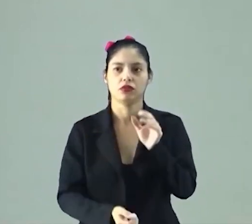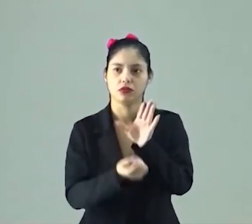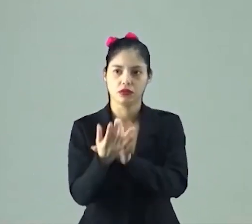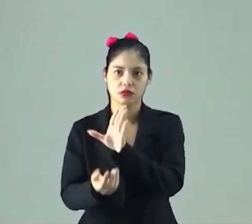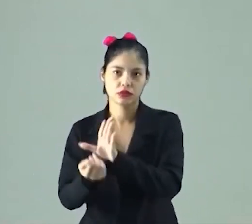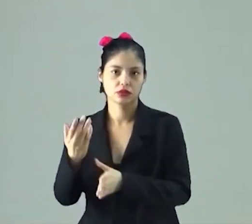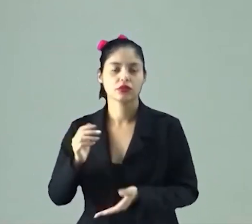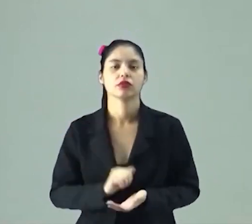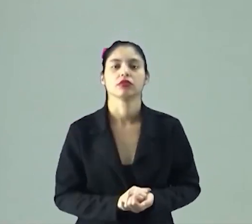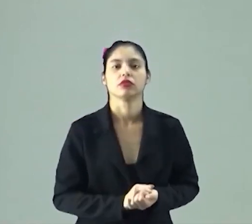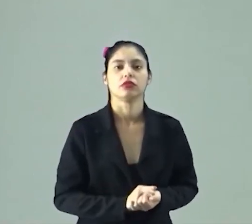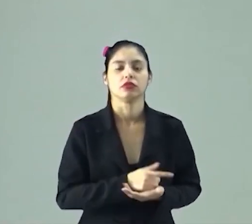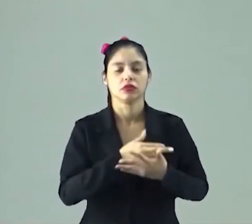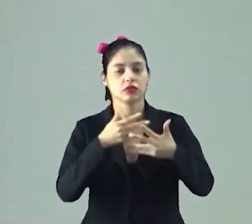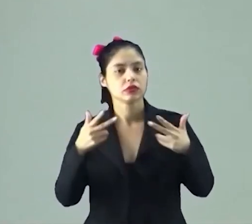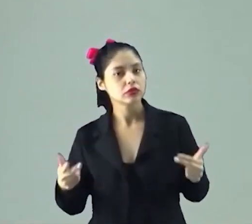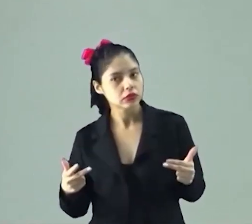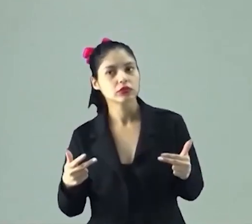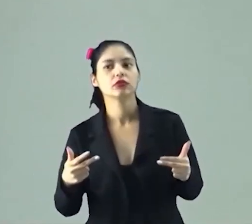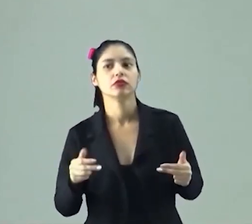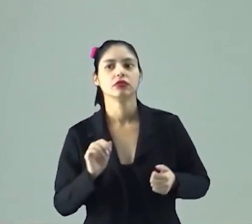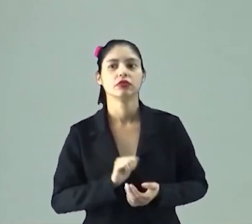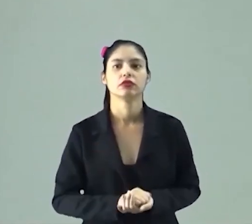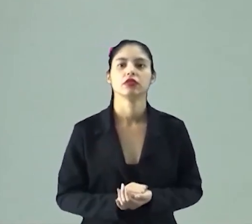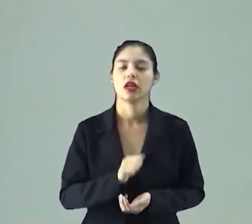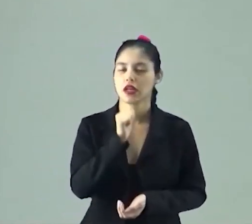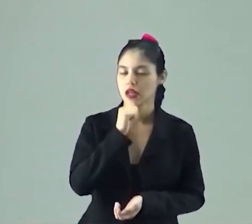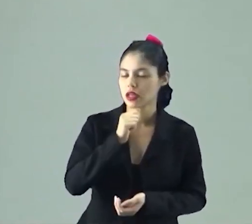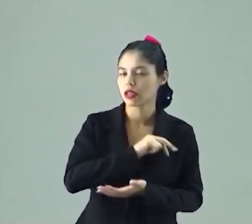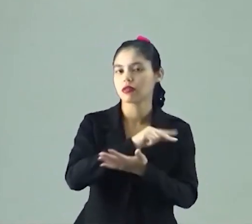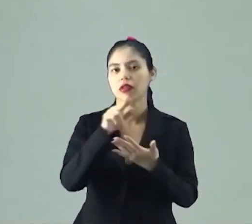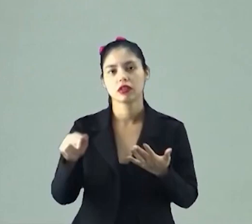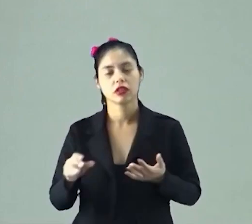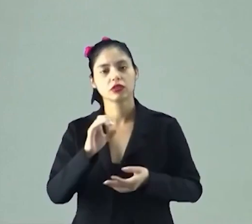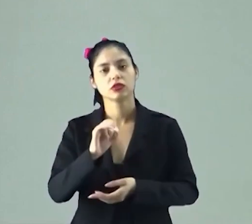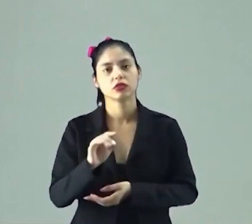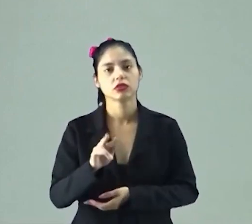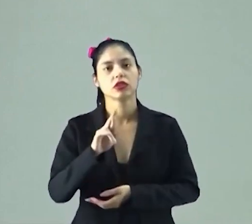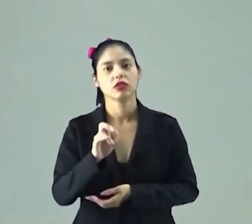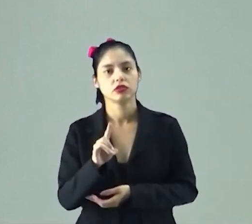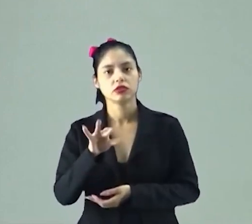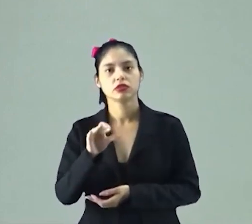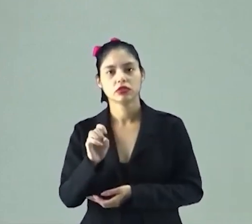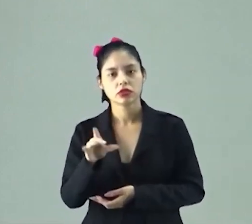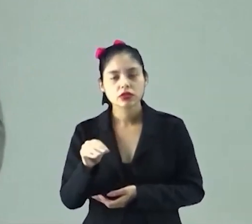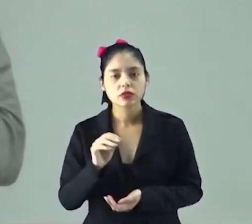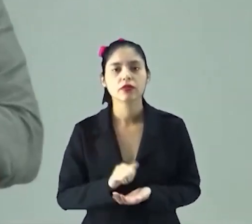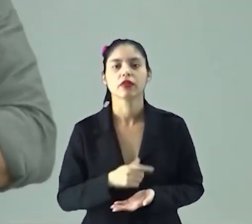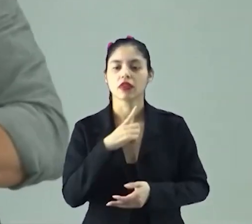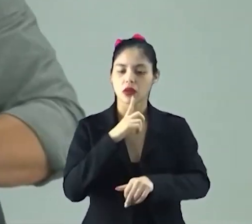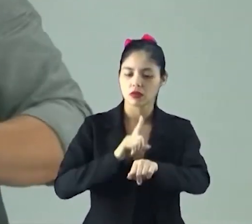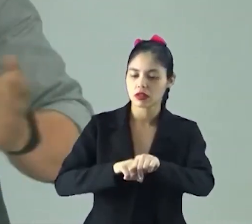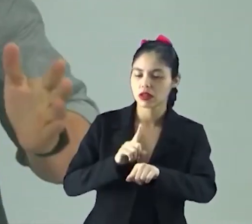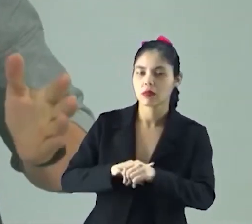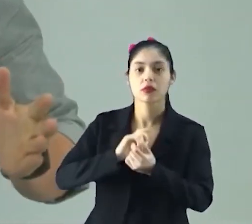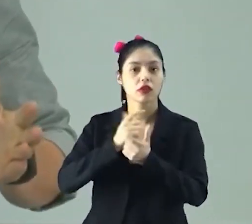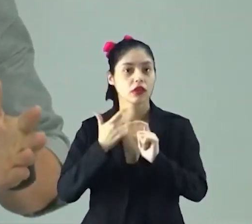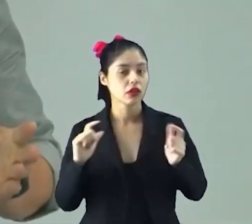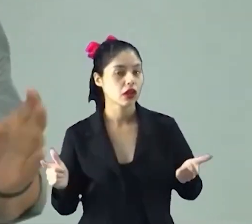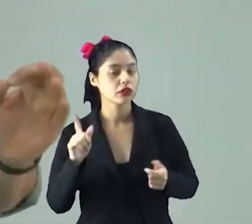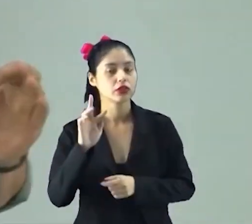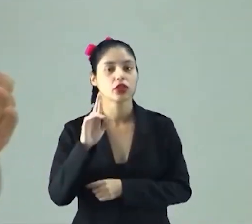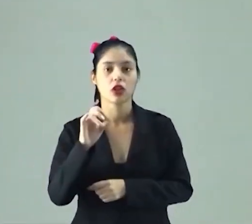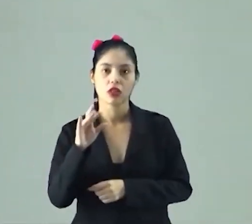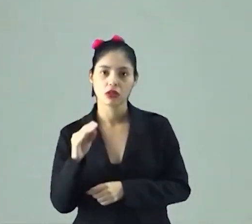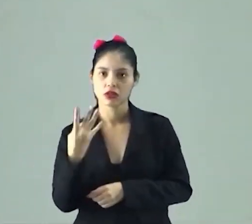criando situações que propiciaram a diversidade dos organismos, né? Então a gente tem um tempo muito grande